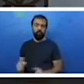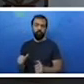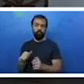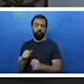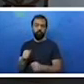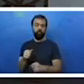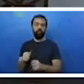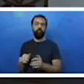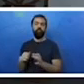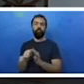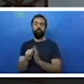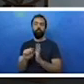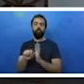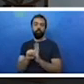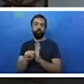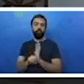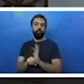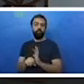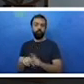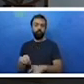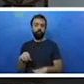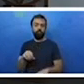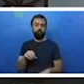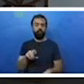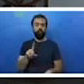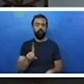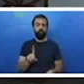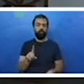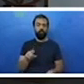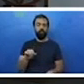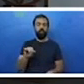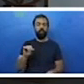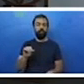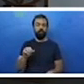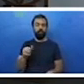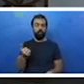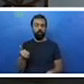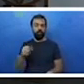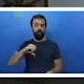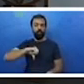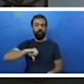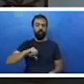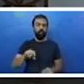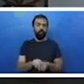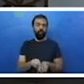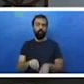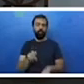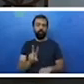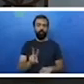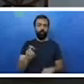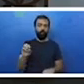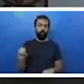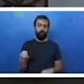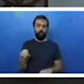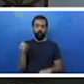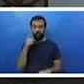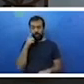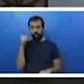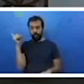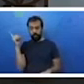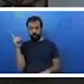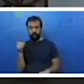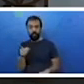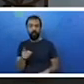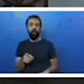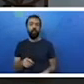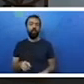Método este, no qual Raymond Bellet foi instruído na infância e adolescência. George Herbert foi um oficial da Marinha e profissional